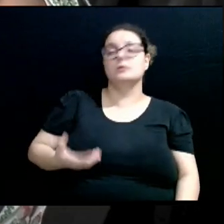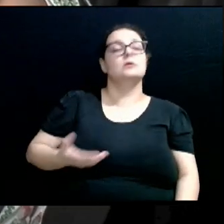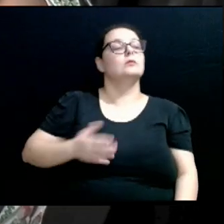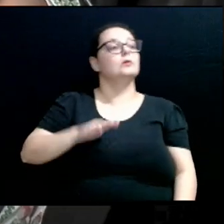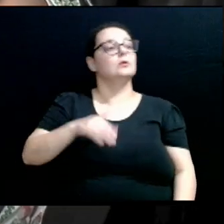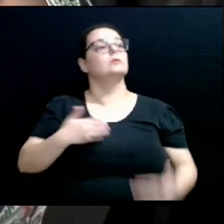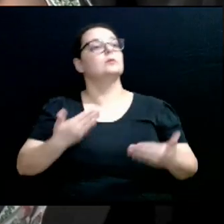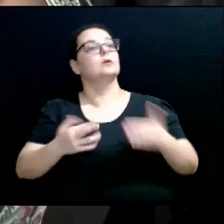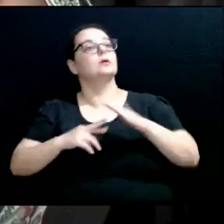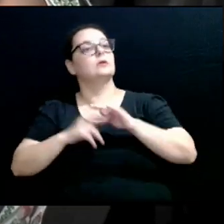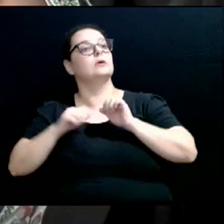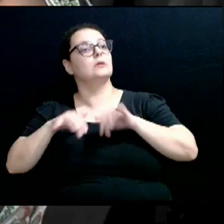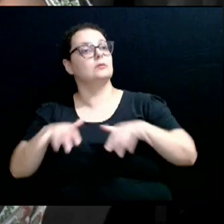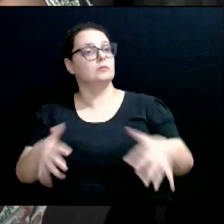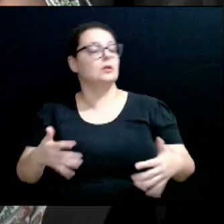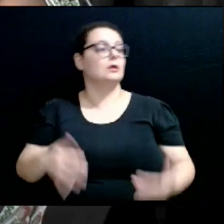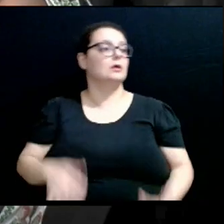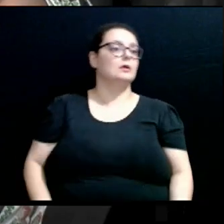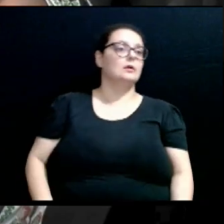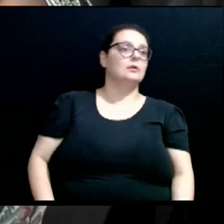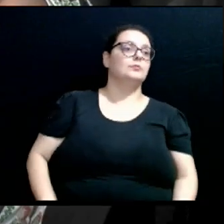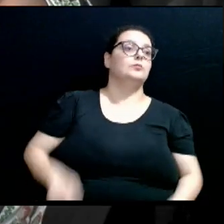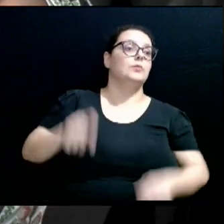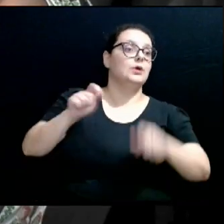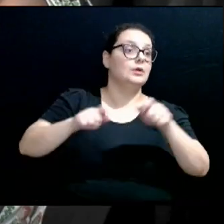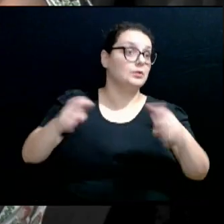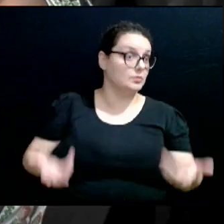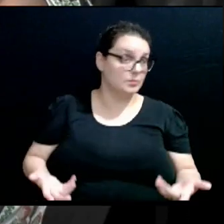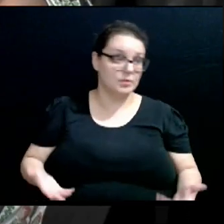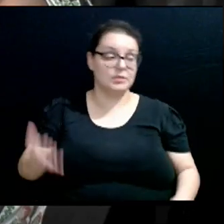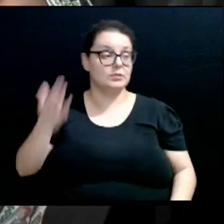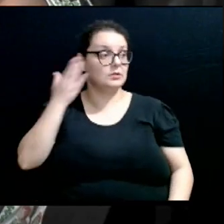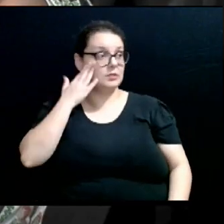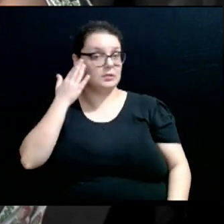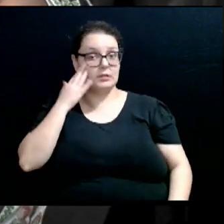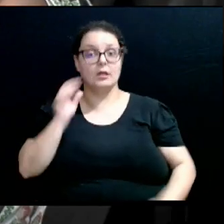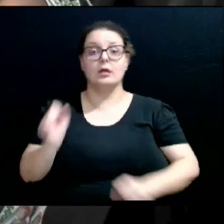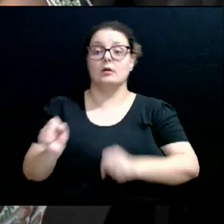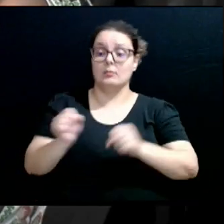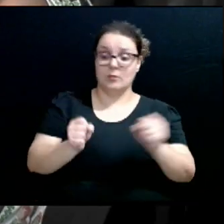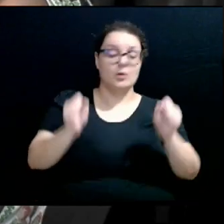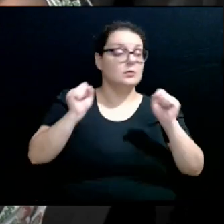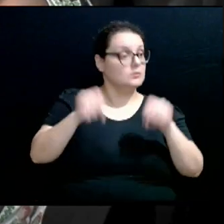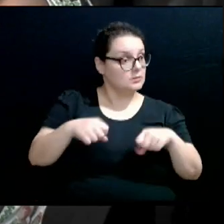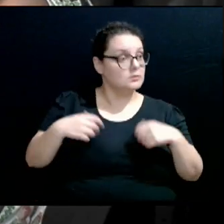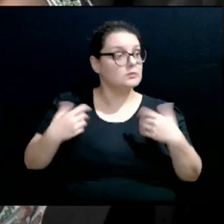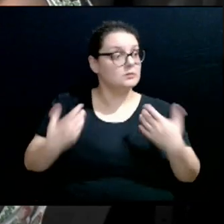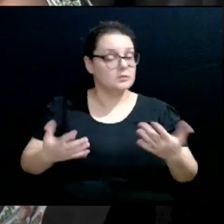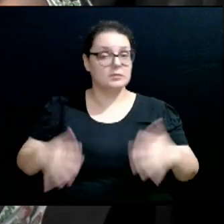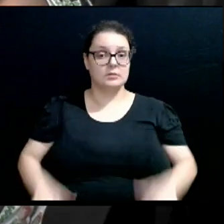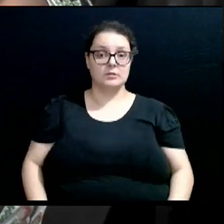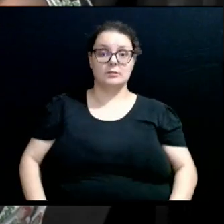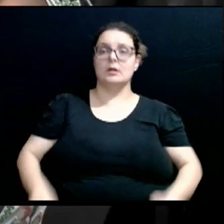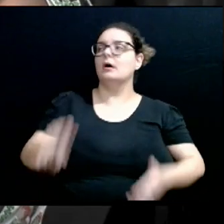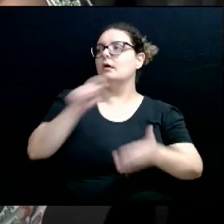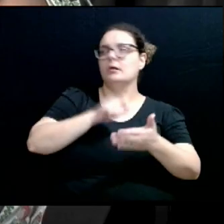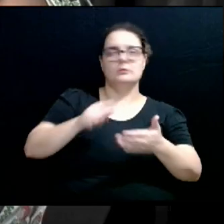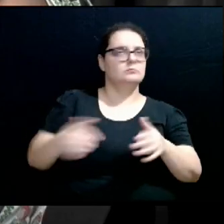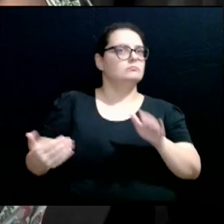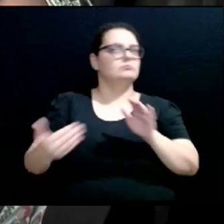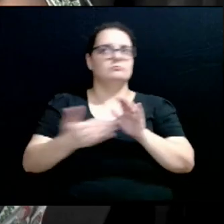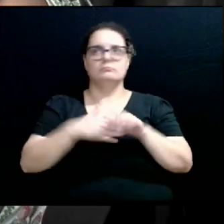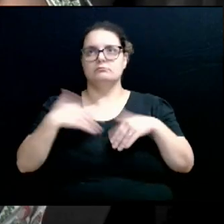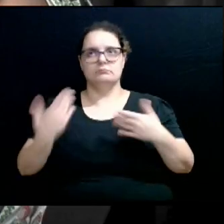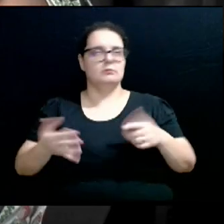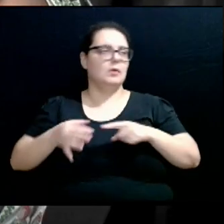né, das pessoas entenderem que podem sim ser autores, mesmo aquelas que estão lá na periferia,